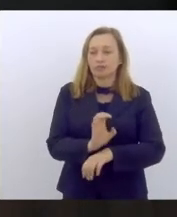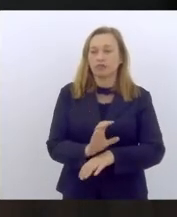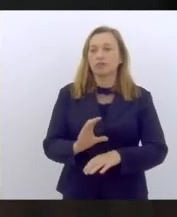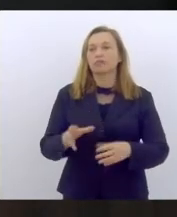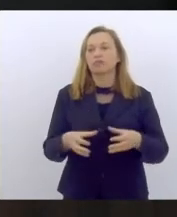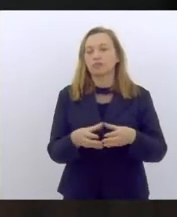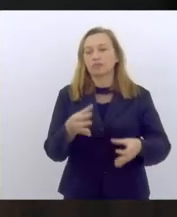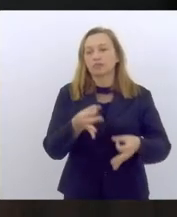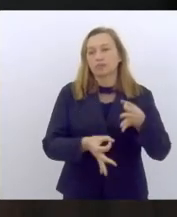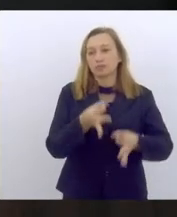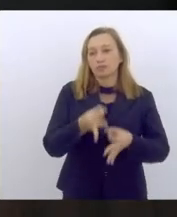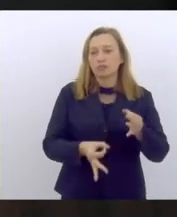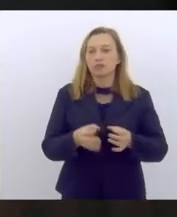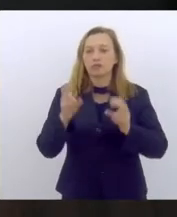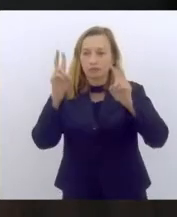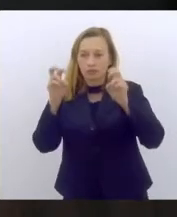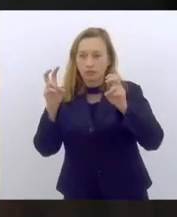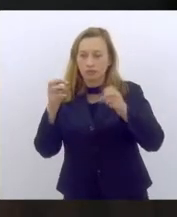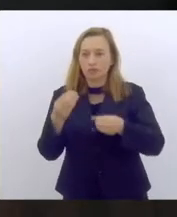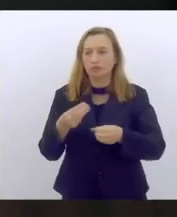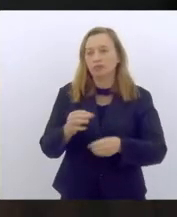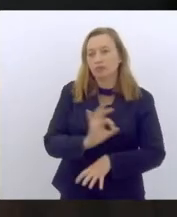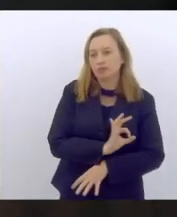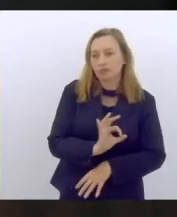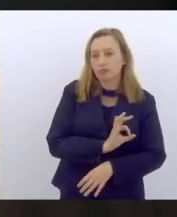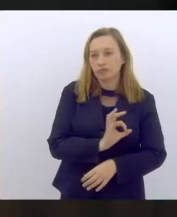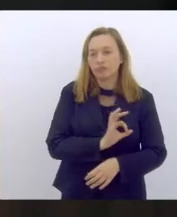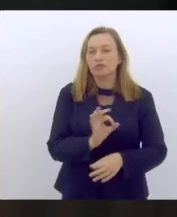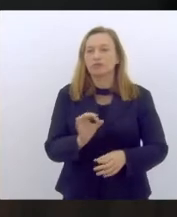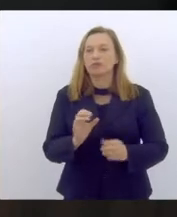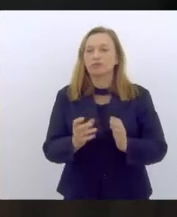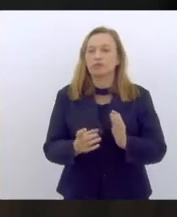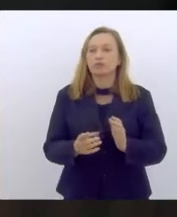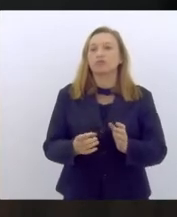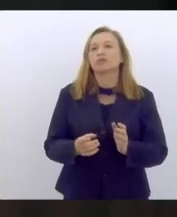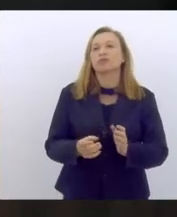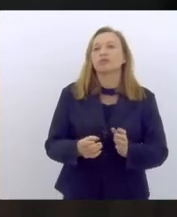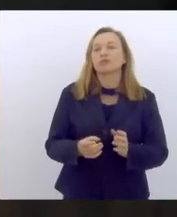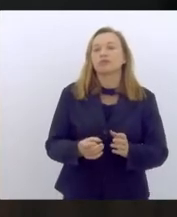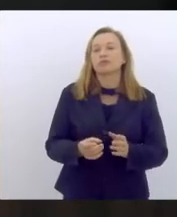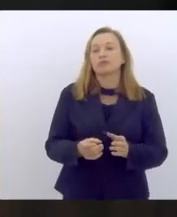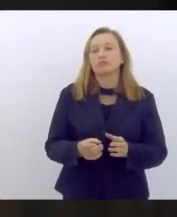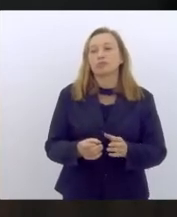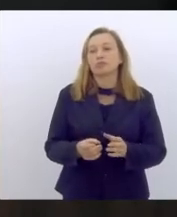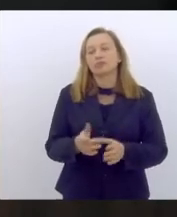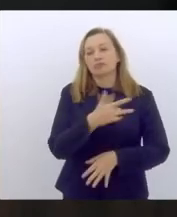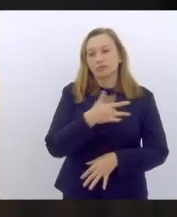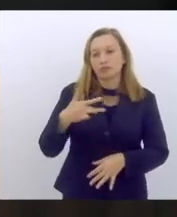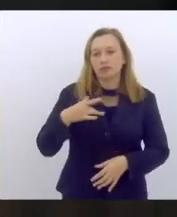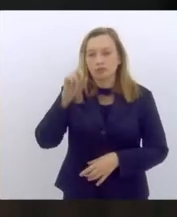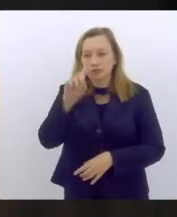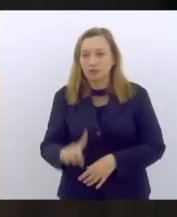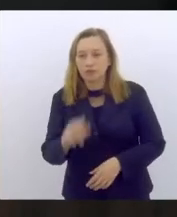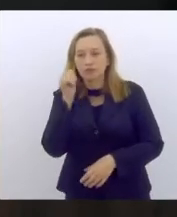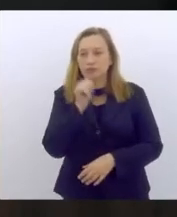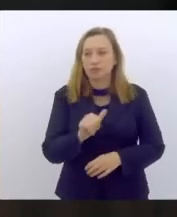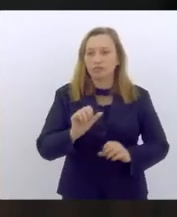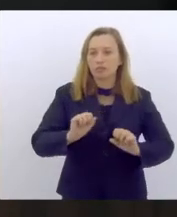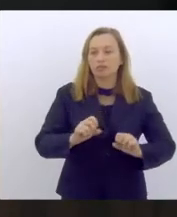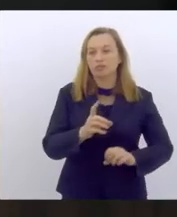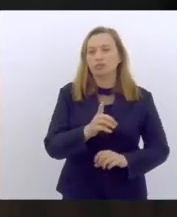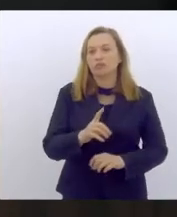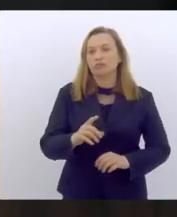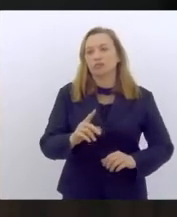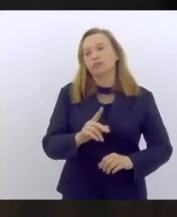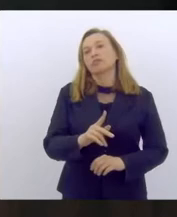Justiça Segurança Pública São de polícia saúde direito da mulher servidor público e orçamento